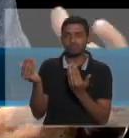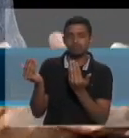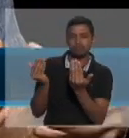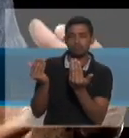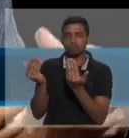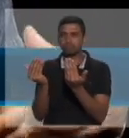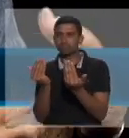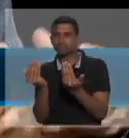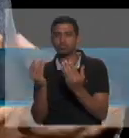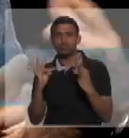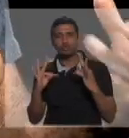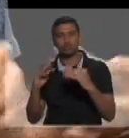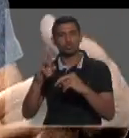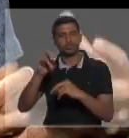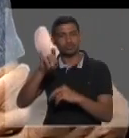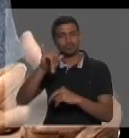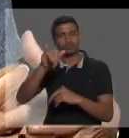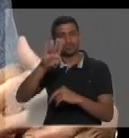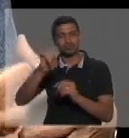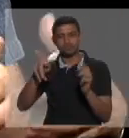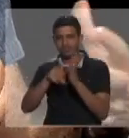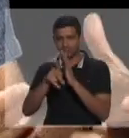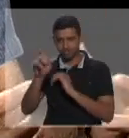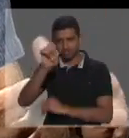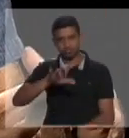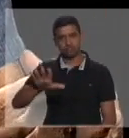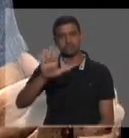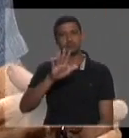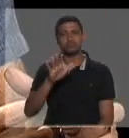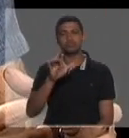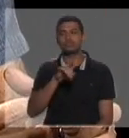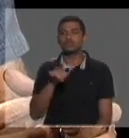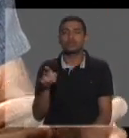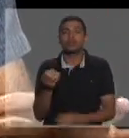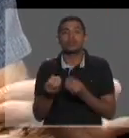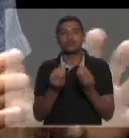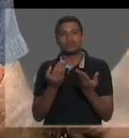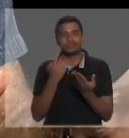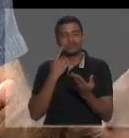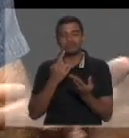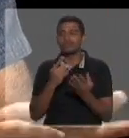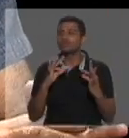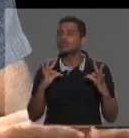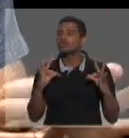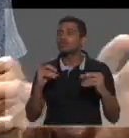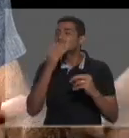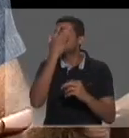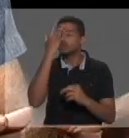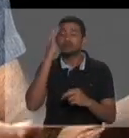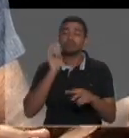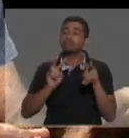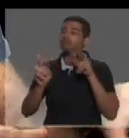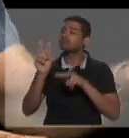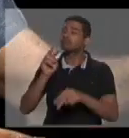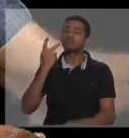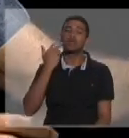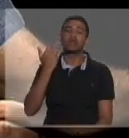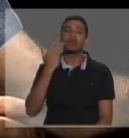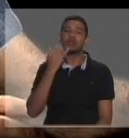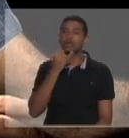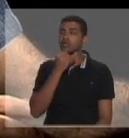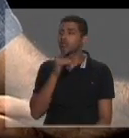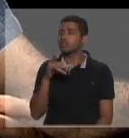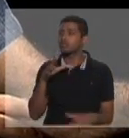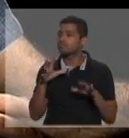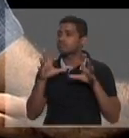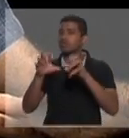esse flerte, né, com esses regimes totalitários europeus. Simplesmente a coisa estava naturalizada, ou seja, pegar